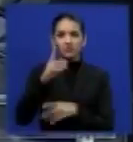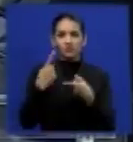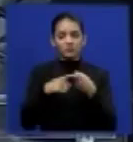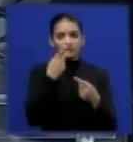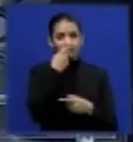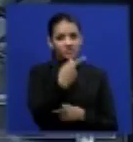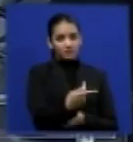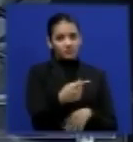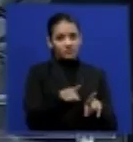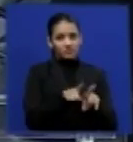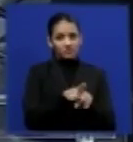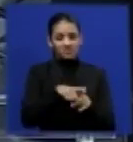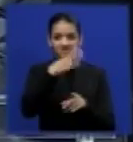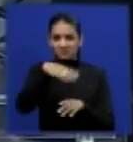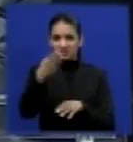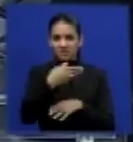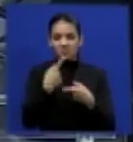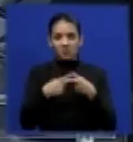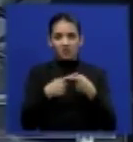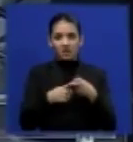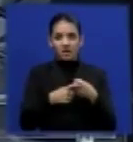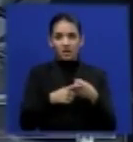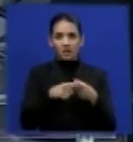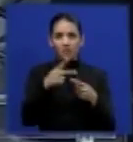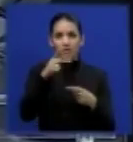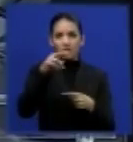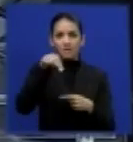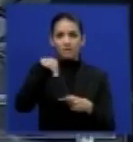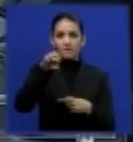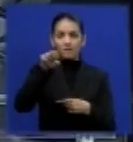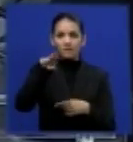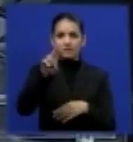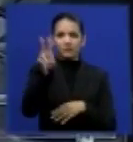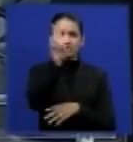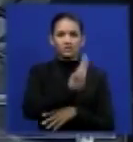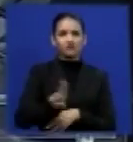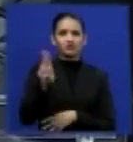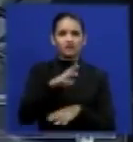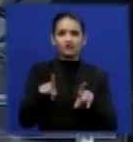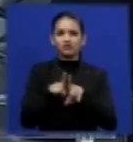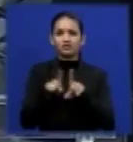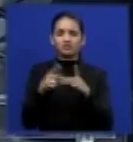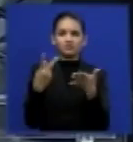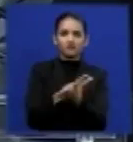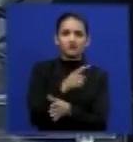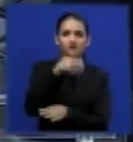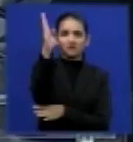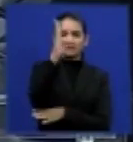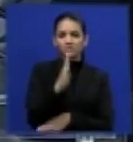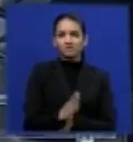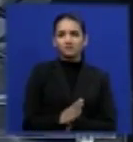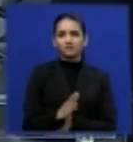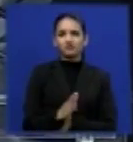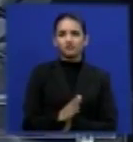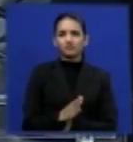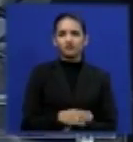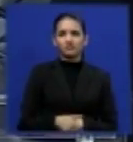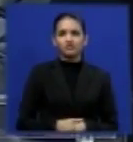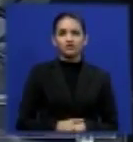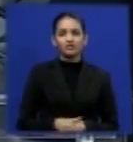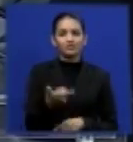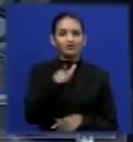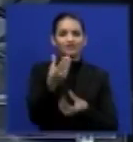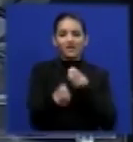nula uma vez que os pneus usados os pneus usados disponíveis no Brasil não seriam passíveis de